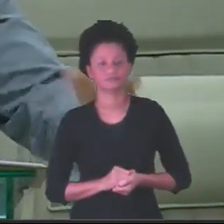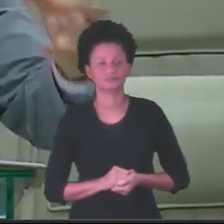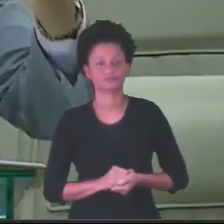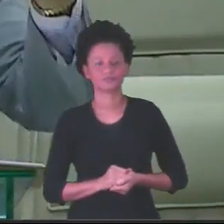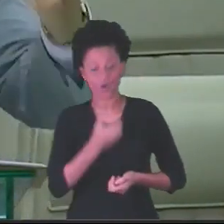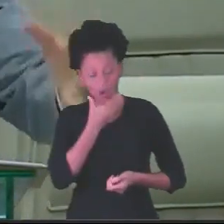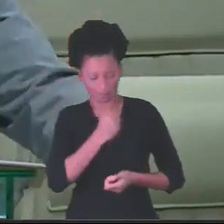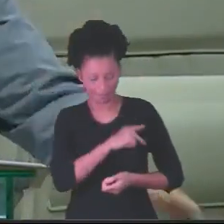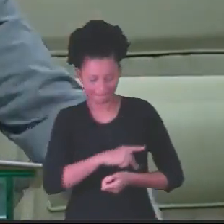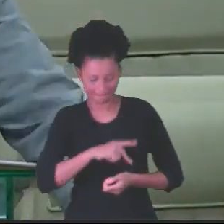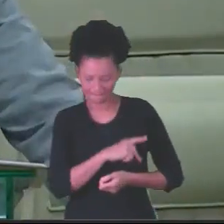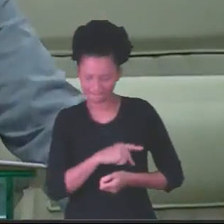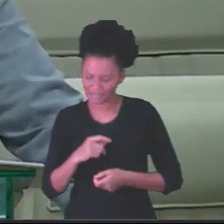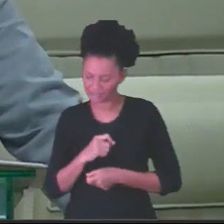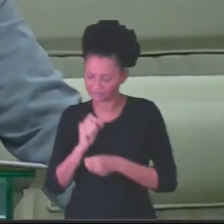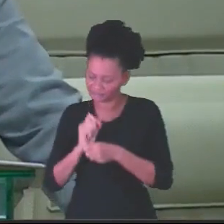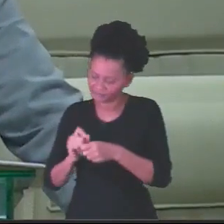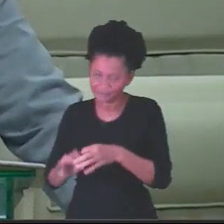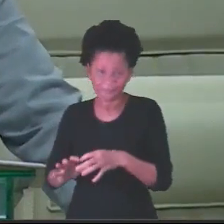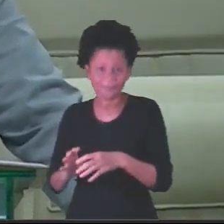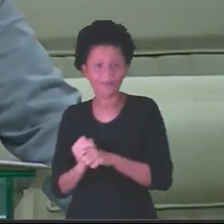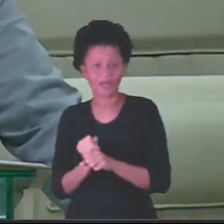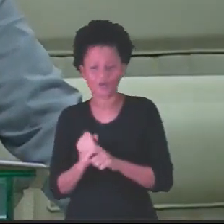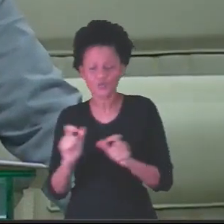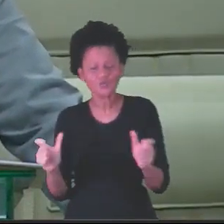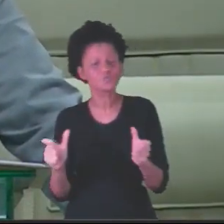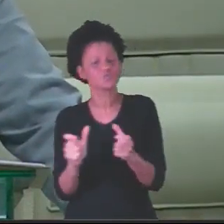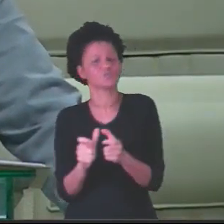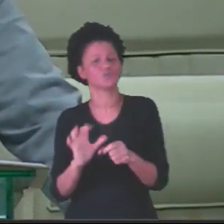oi vó tá escrevendo uma pequena igreja